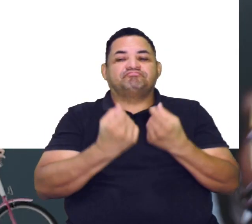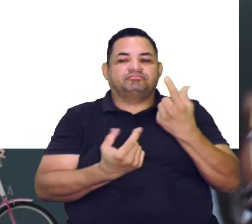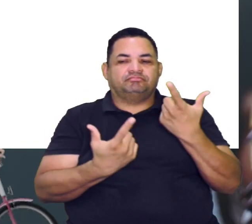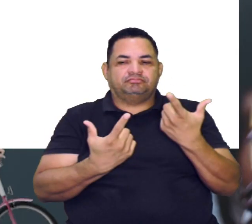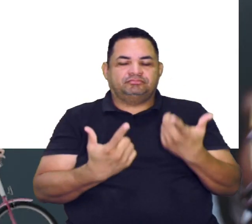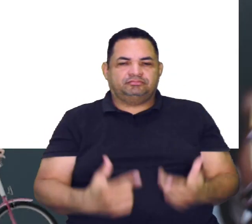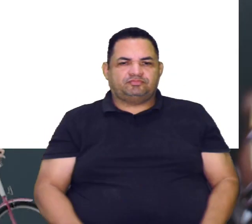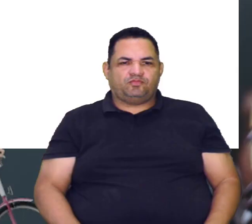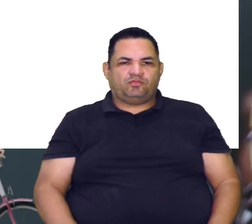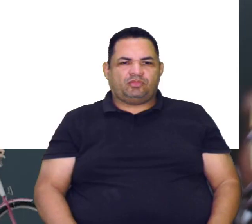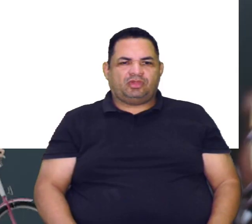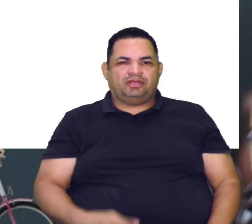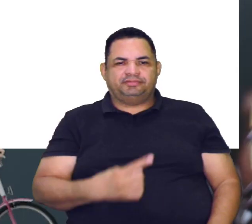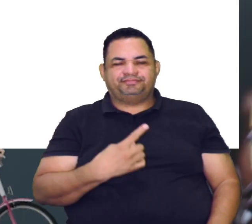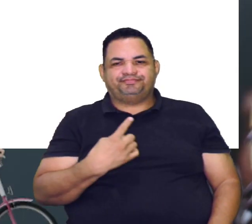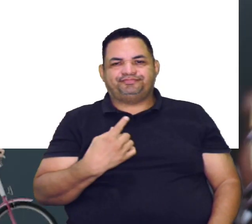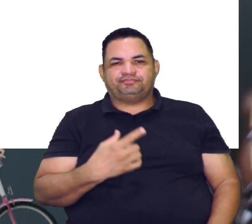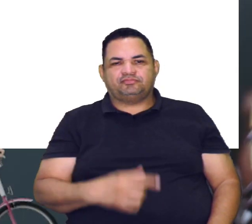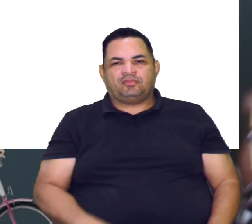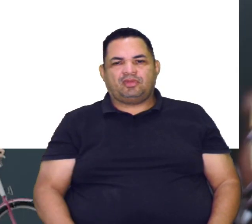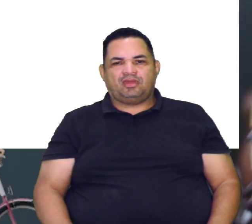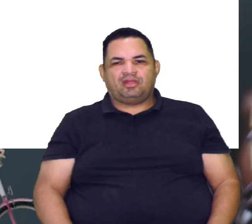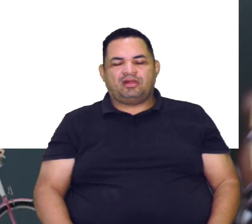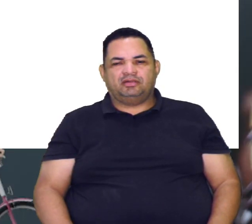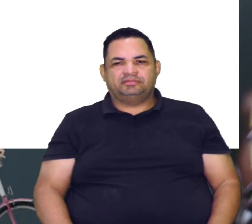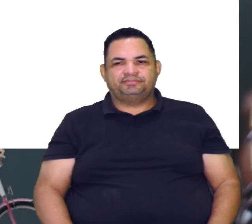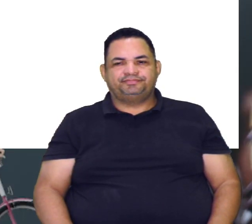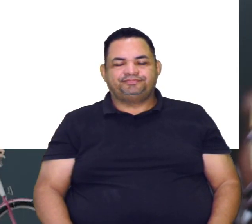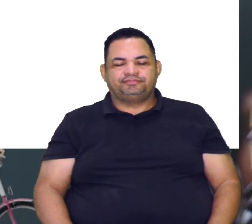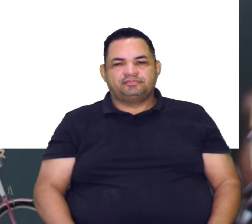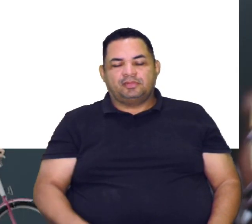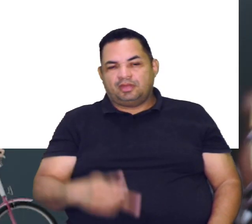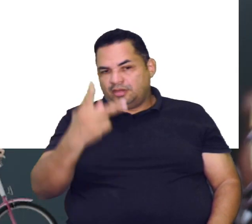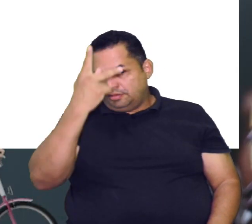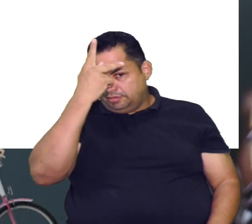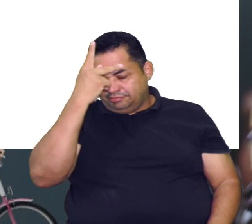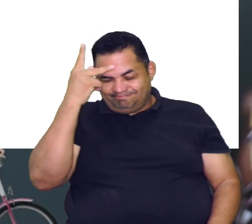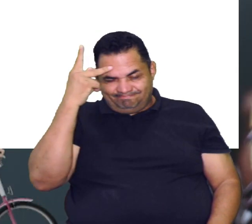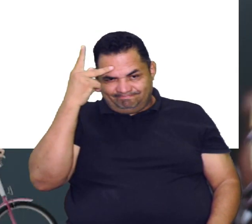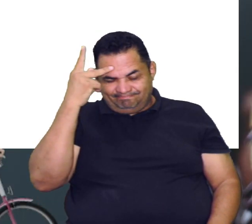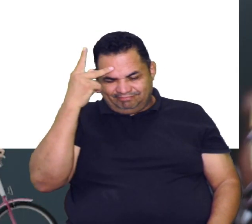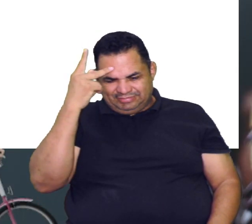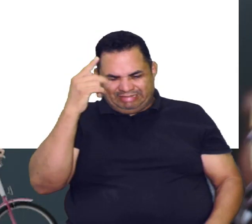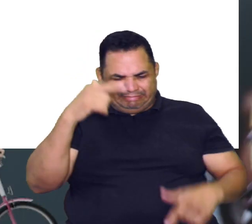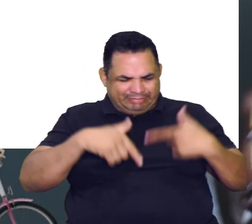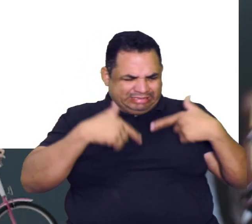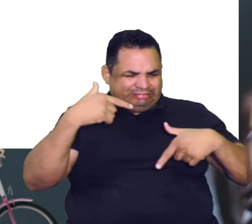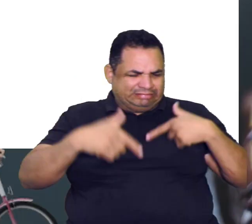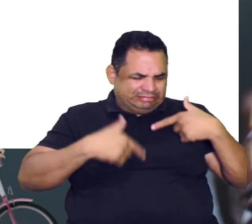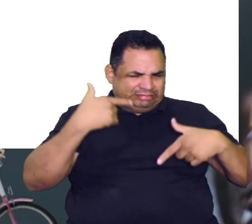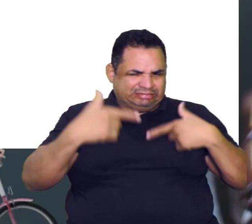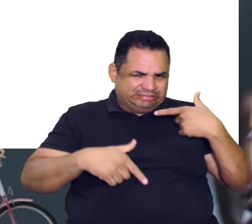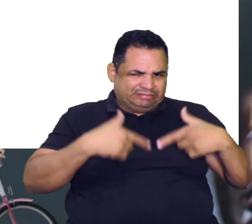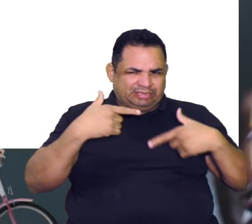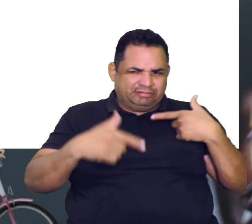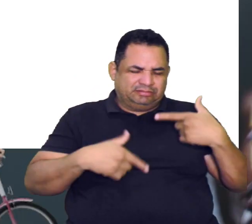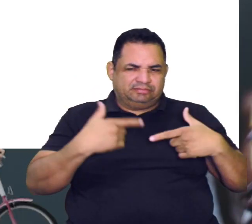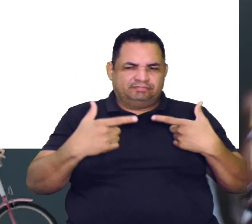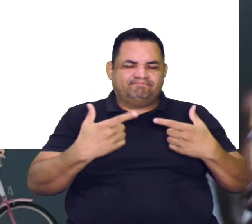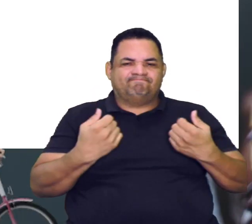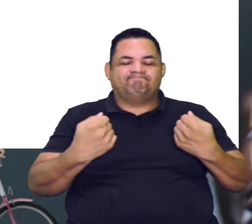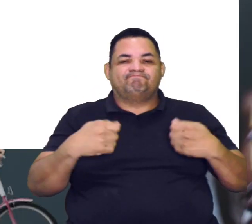dos, né? Então, eu tenho, por exemplo, pessoas que por excesso de trabalho, excesso de